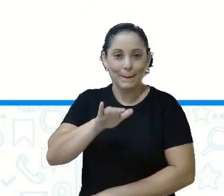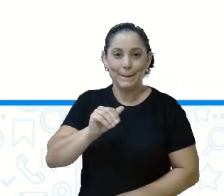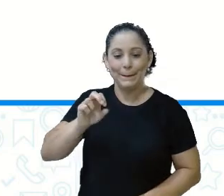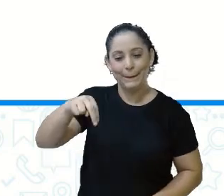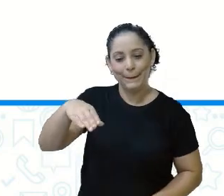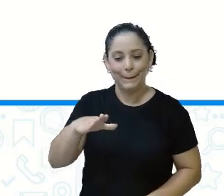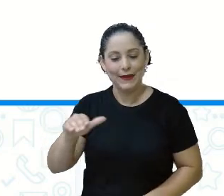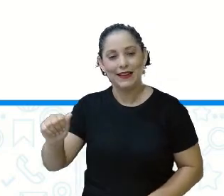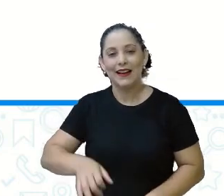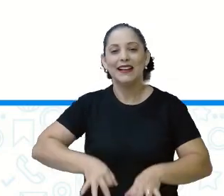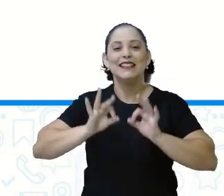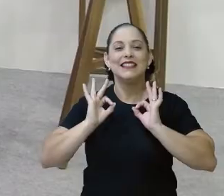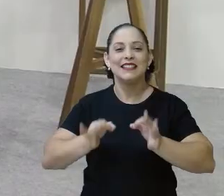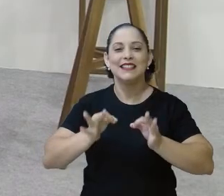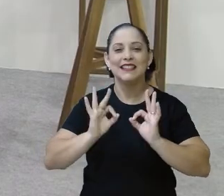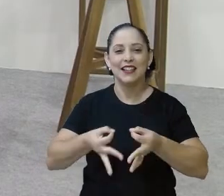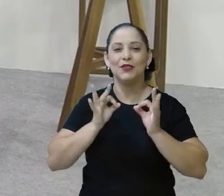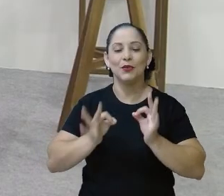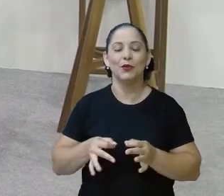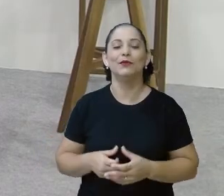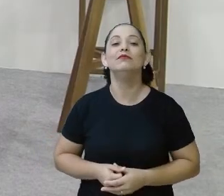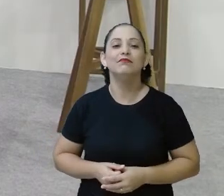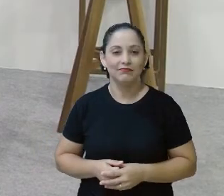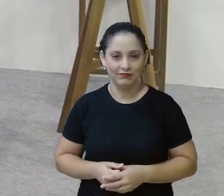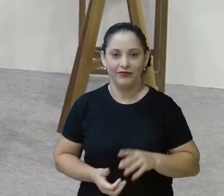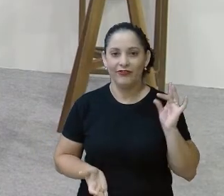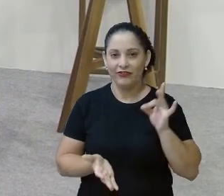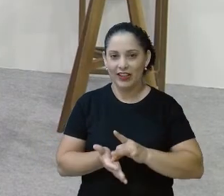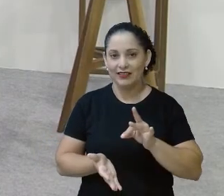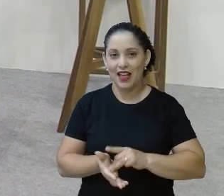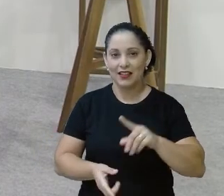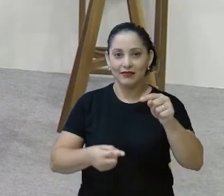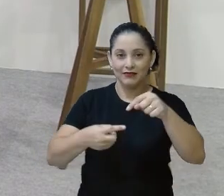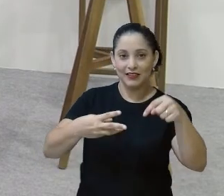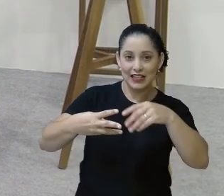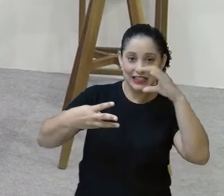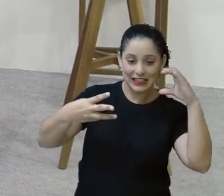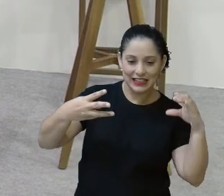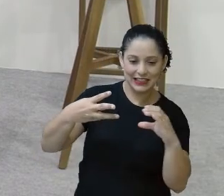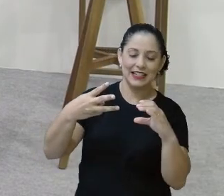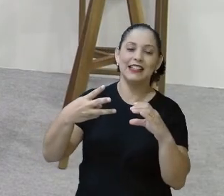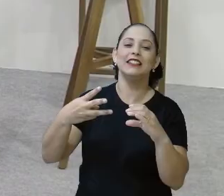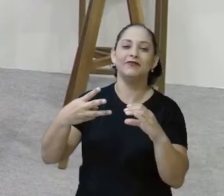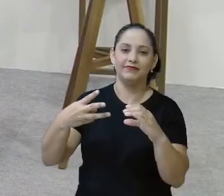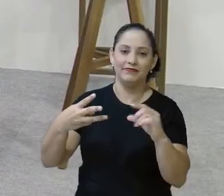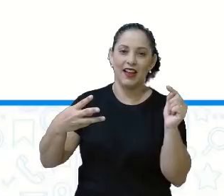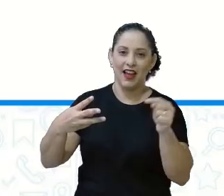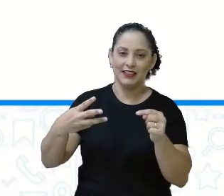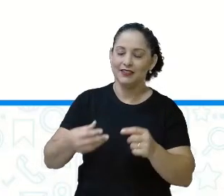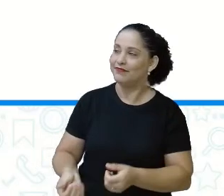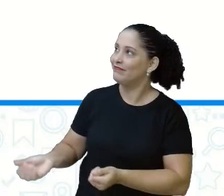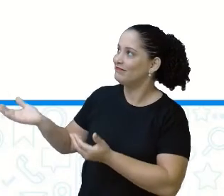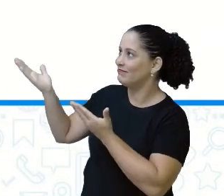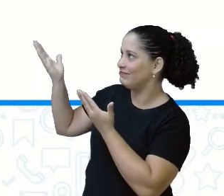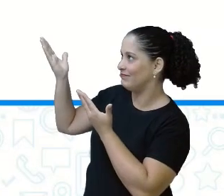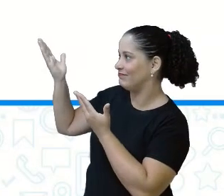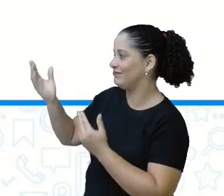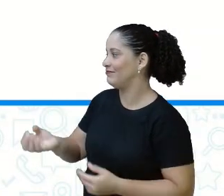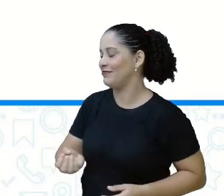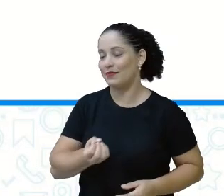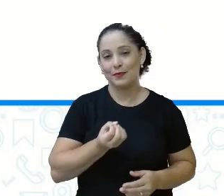Bianca? Acertou, é isso mesmo. A letra C está aí na tela, Bianca, muito